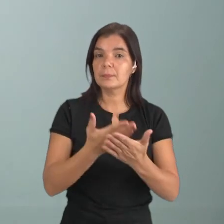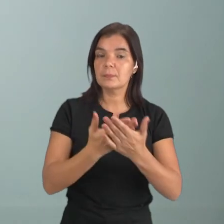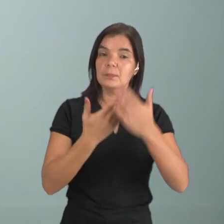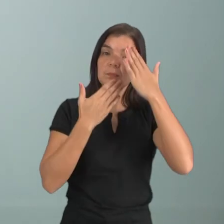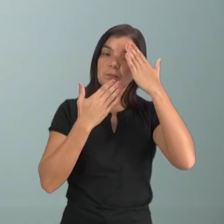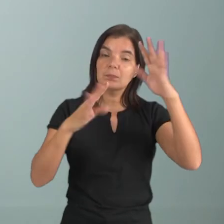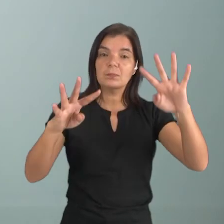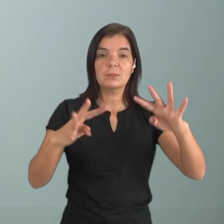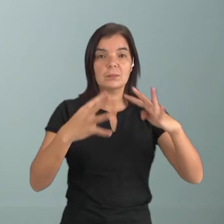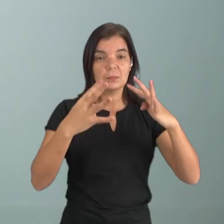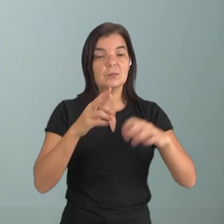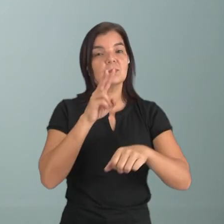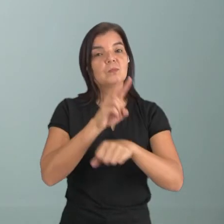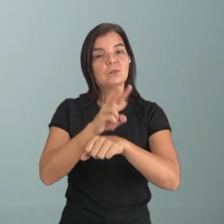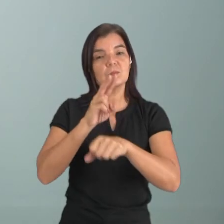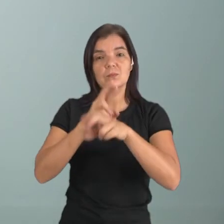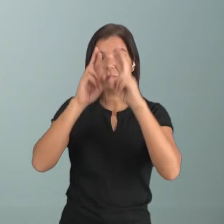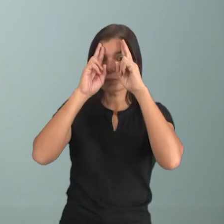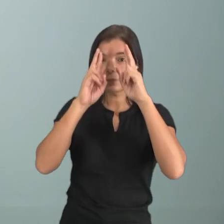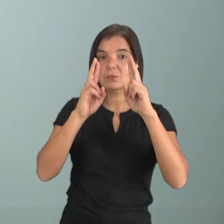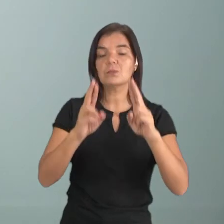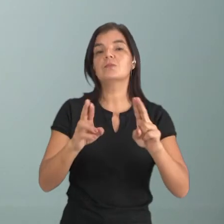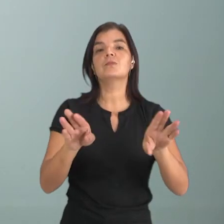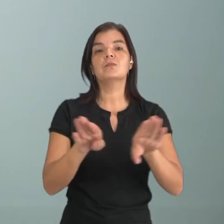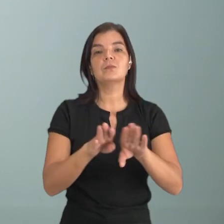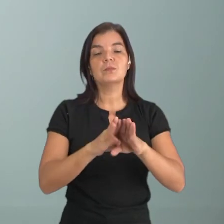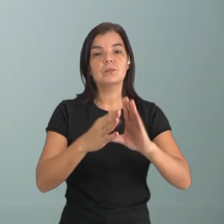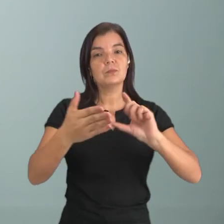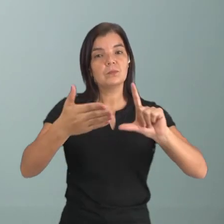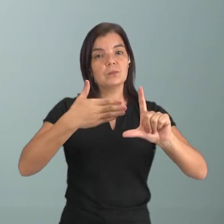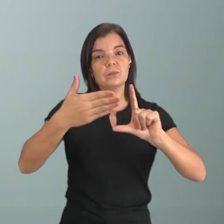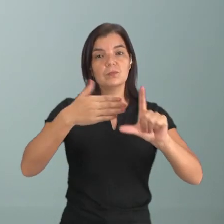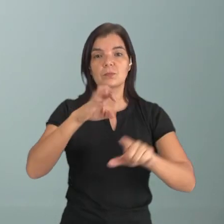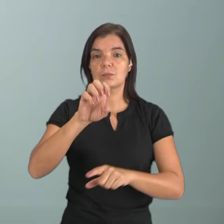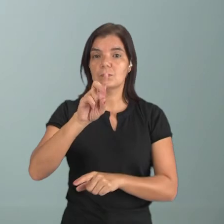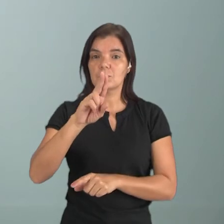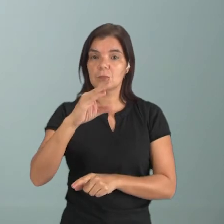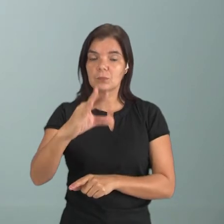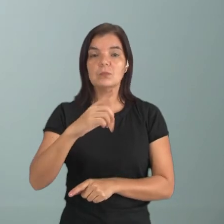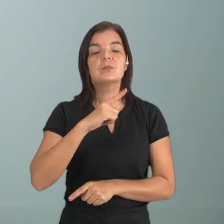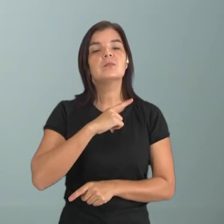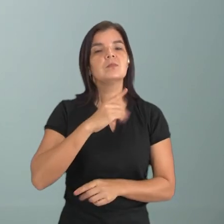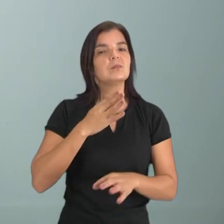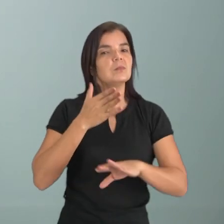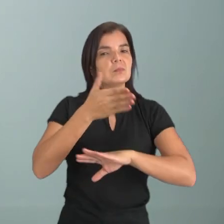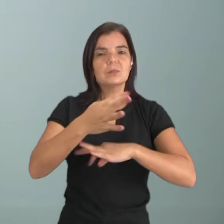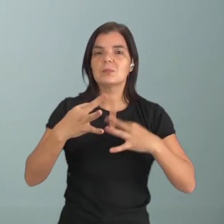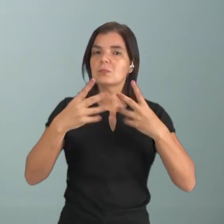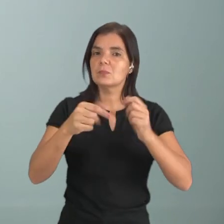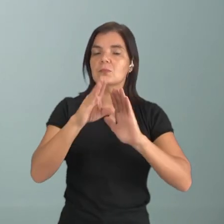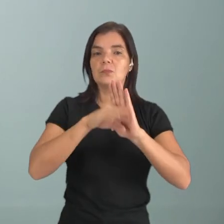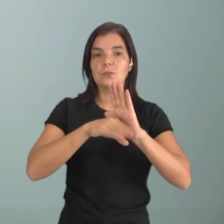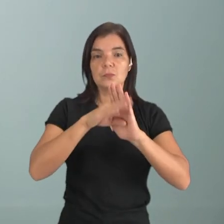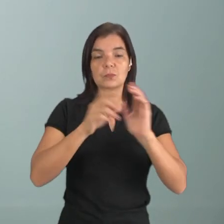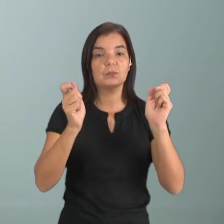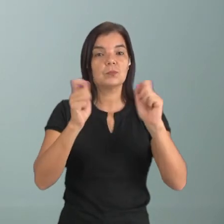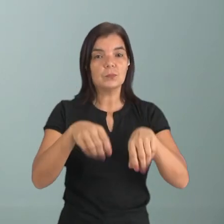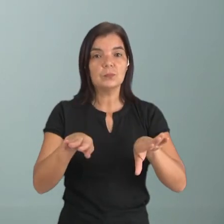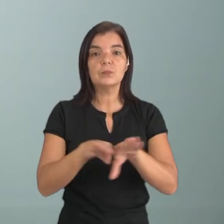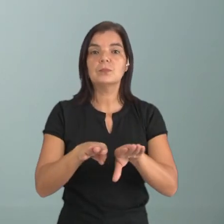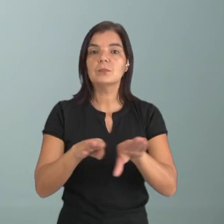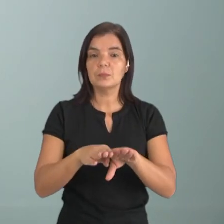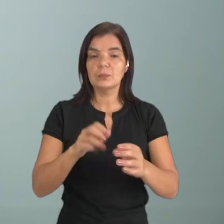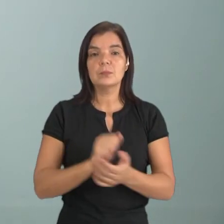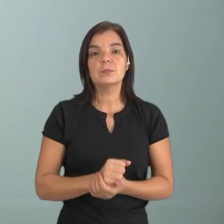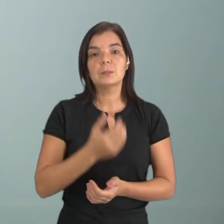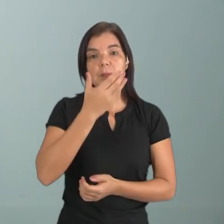Agradeço a atenção de vocês, o cuidado, o respeito. Acesse a plataforma Eduque, tem acesso a todo o conteúdo que está lá disponível, né?